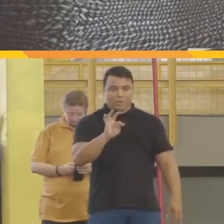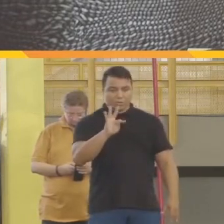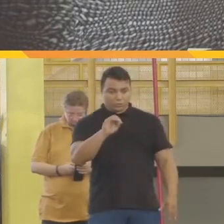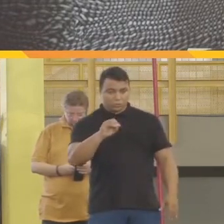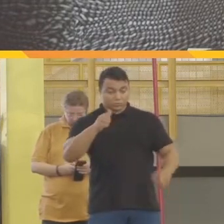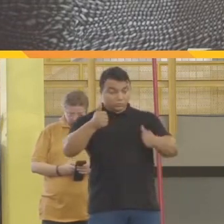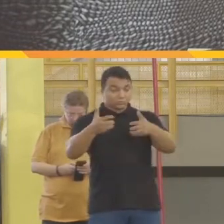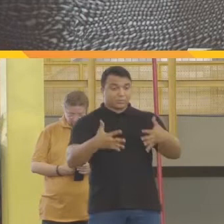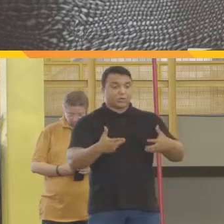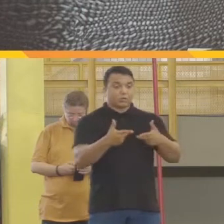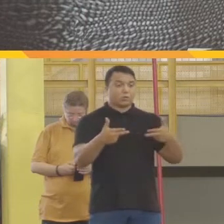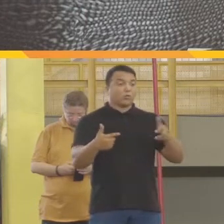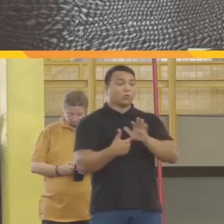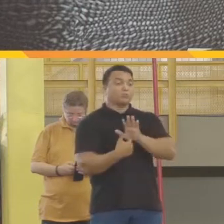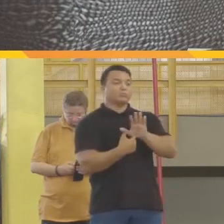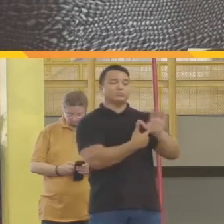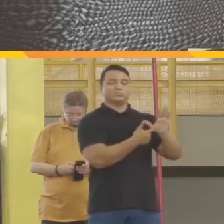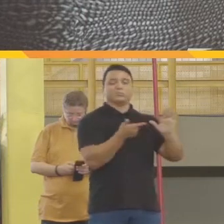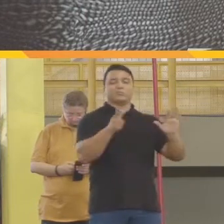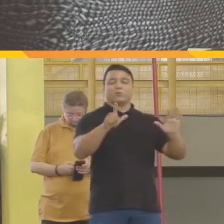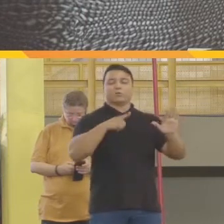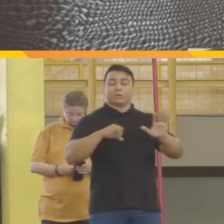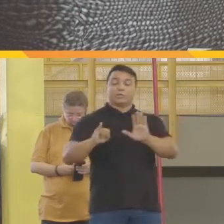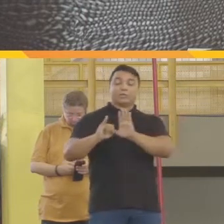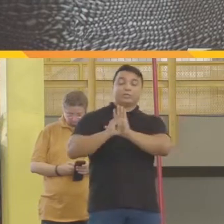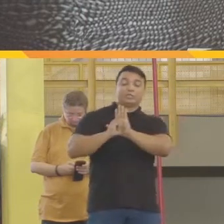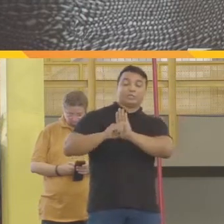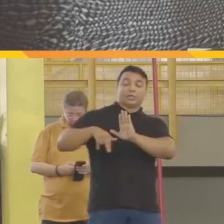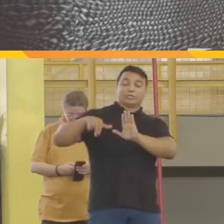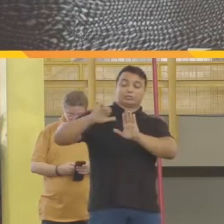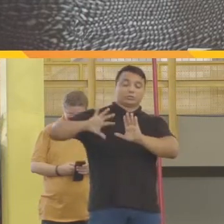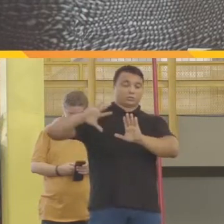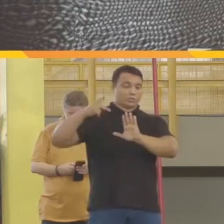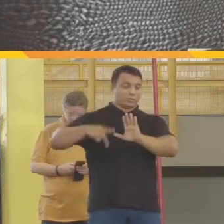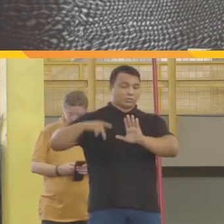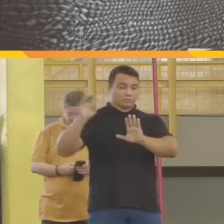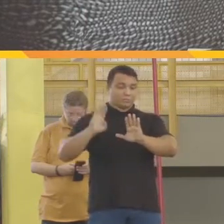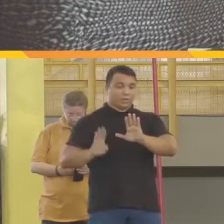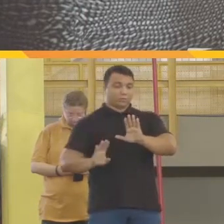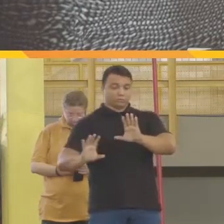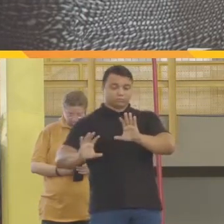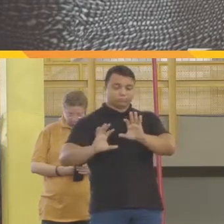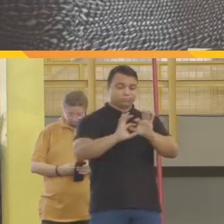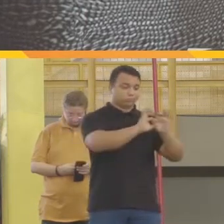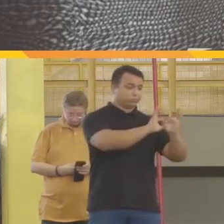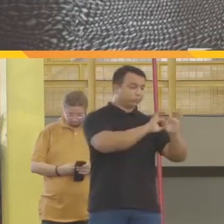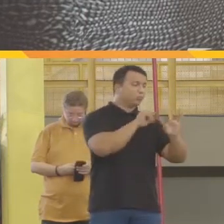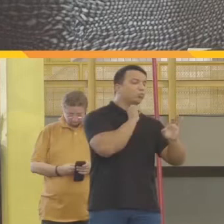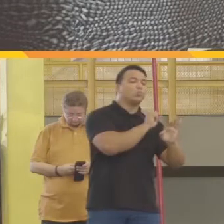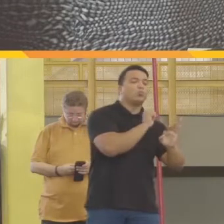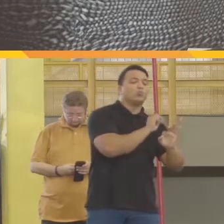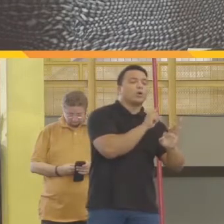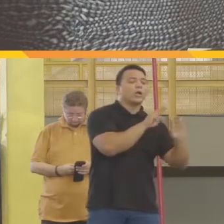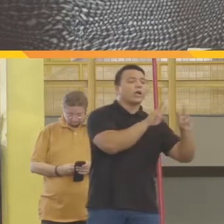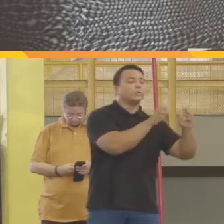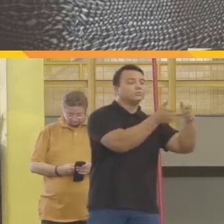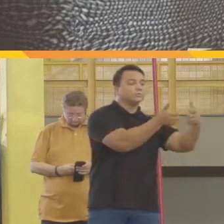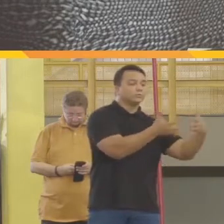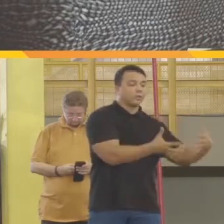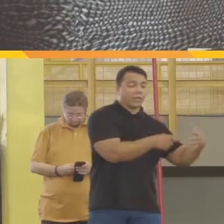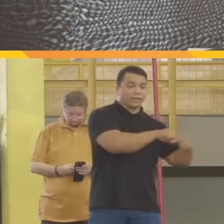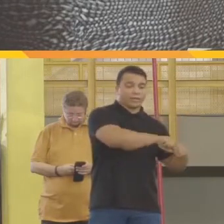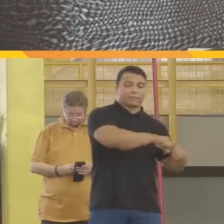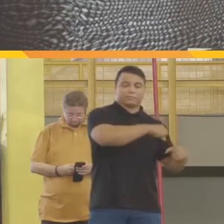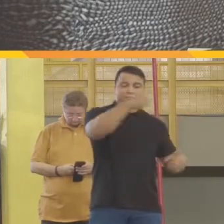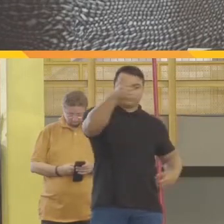coisa. Falar sobre a identidade brasileira está diretamente associado a falar sobre a